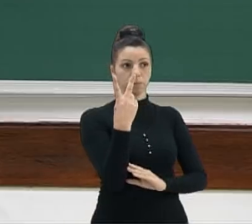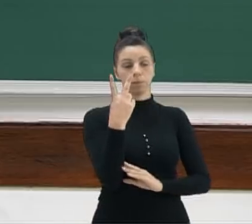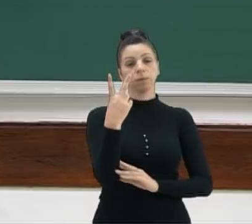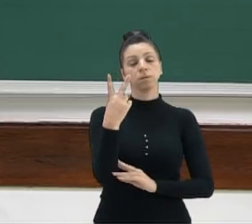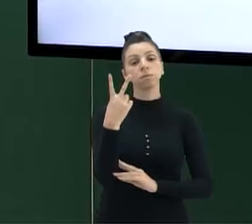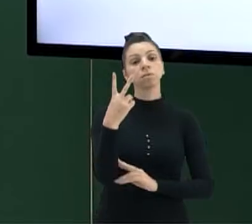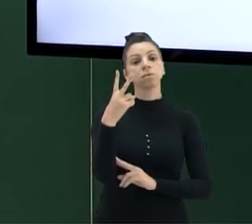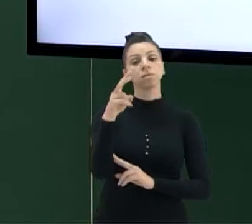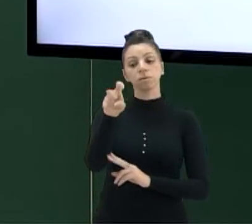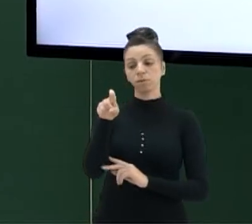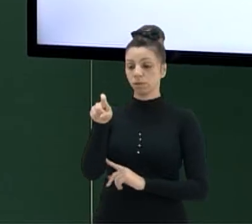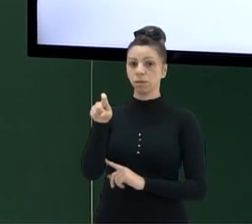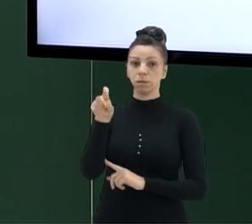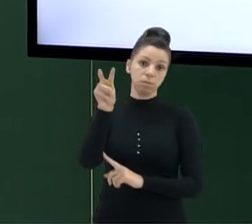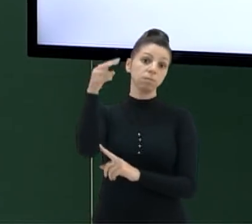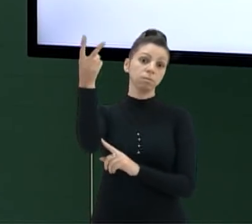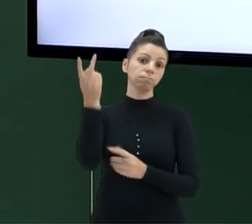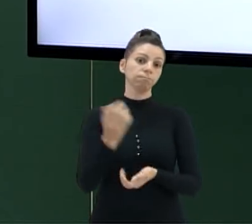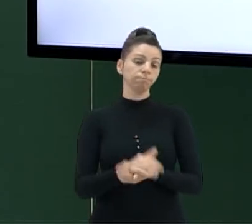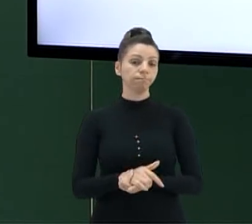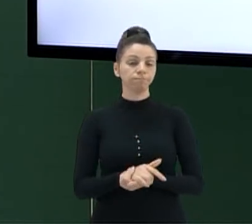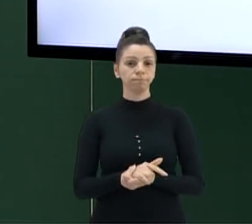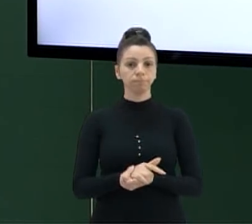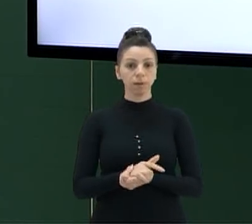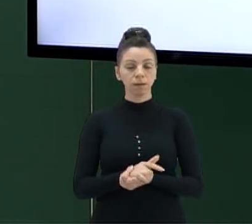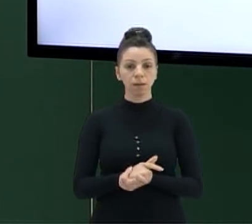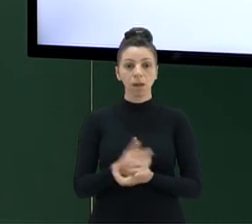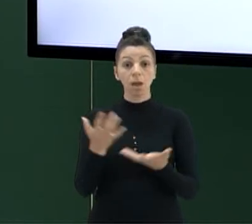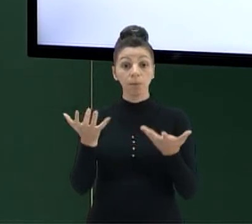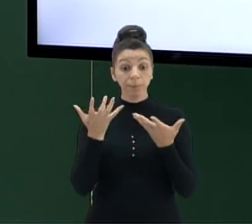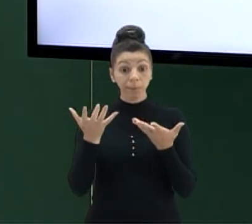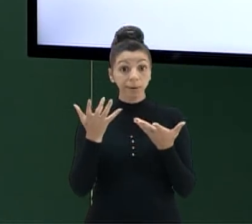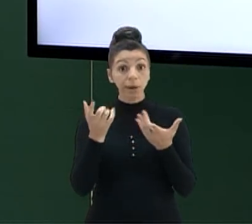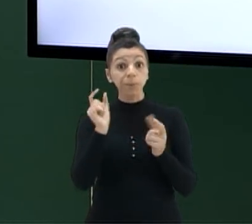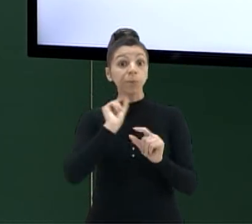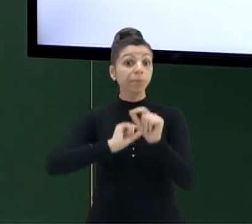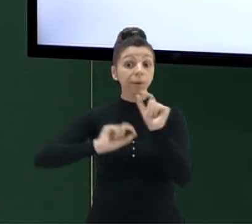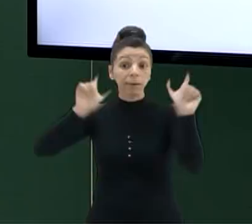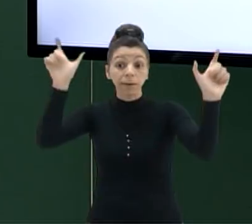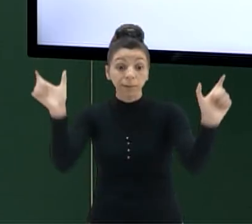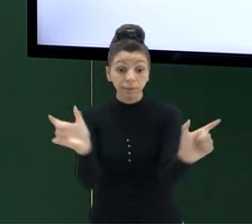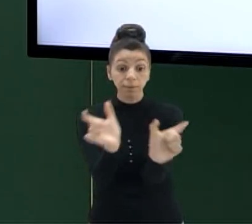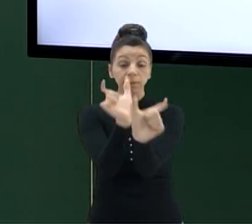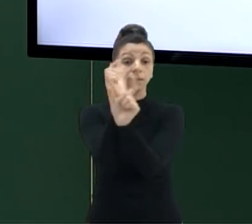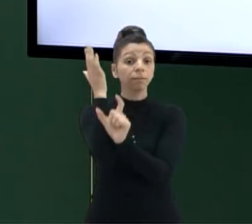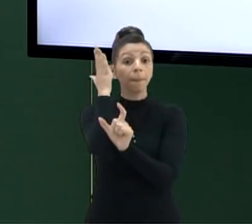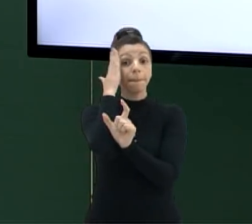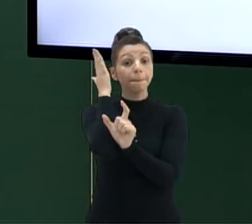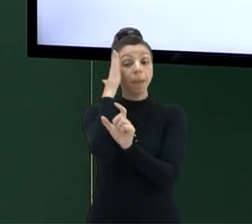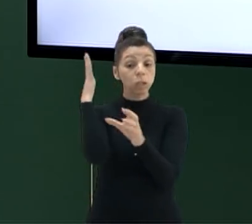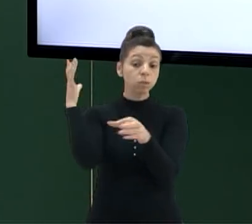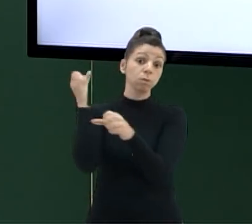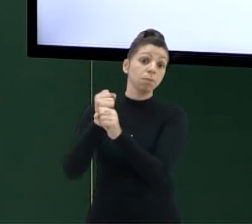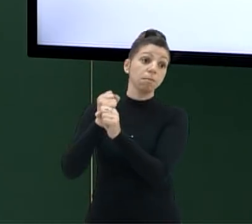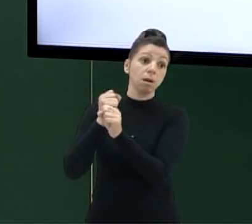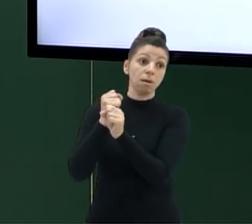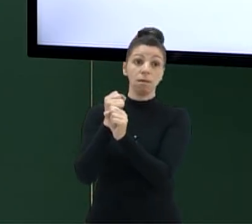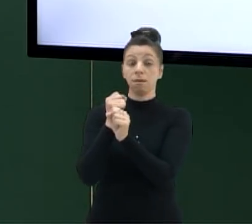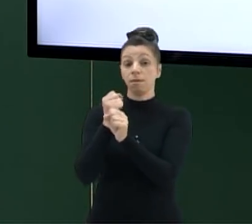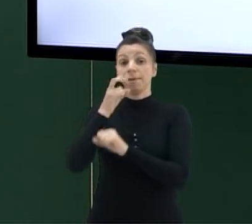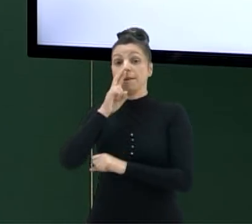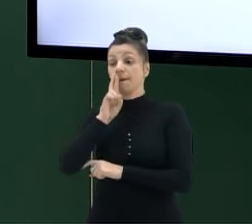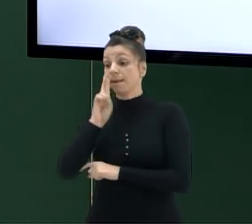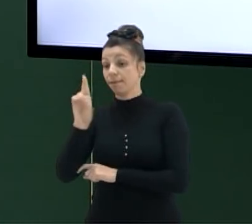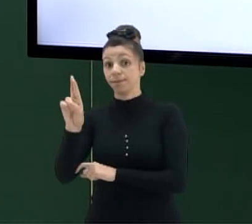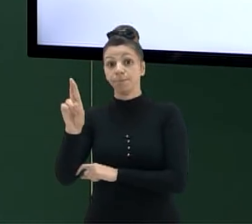2x ao quadrado. Eu quero saber qual monômio que eu vou colocar aqui somando vai ser igual a